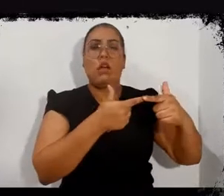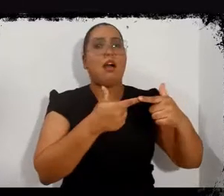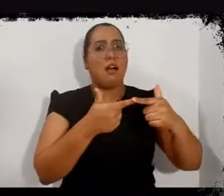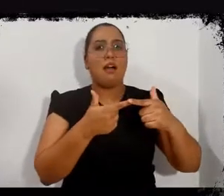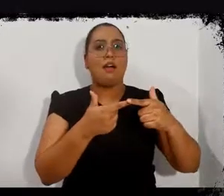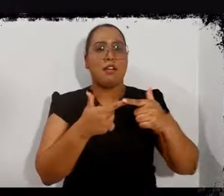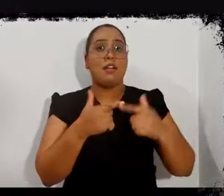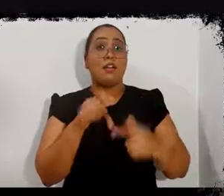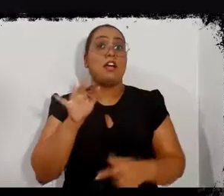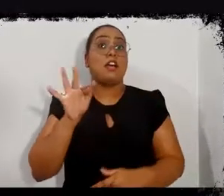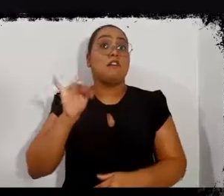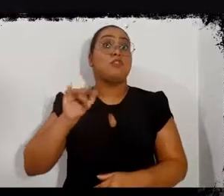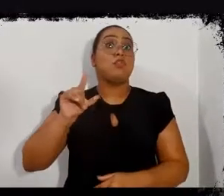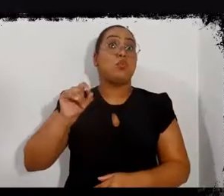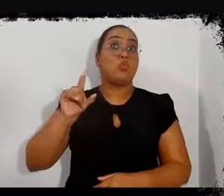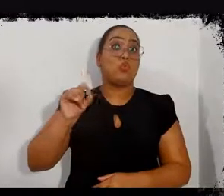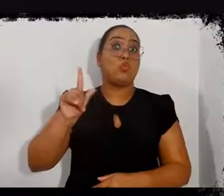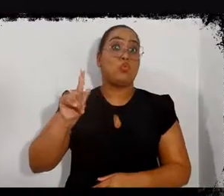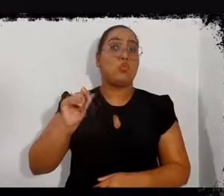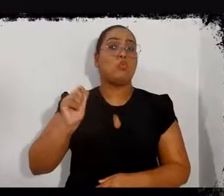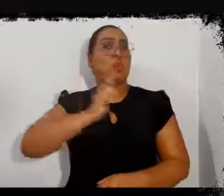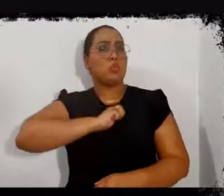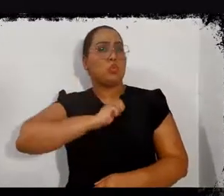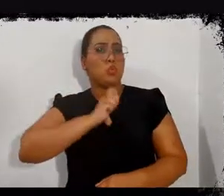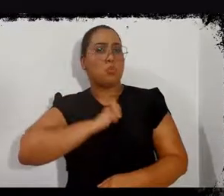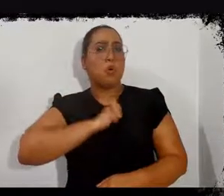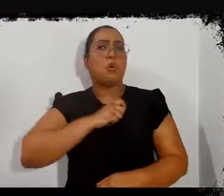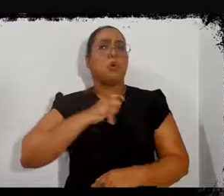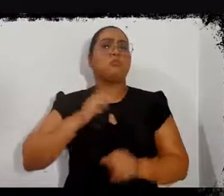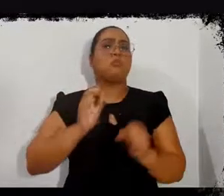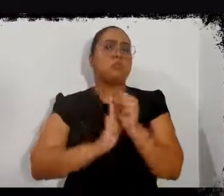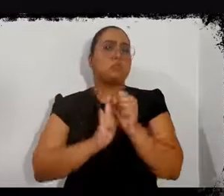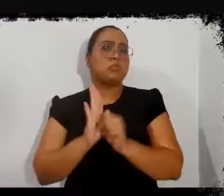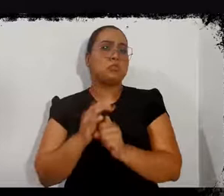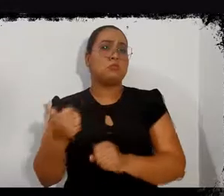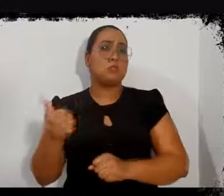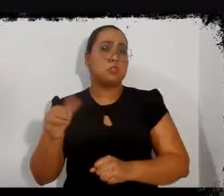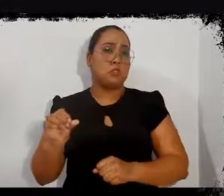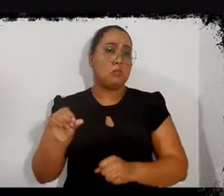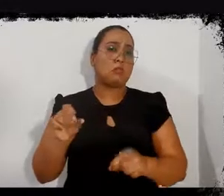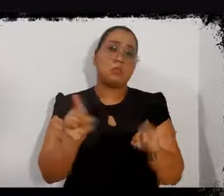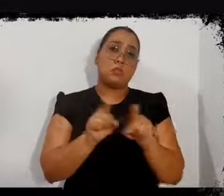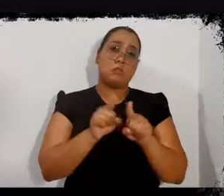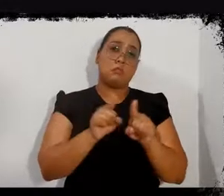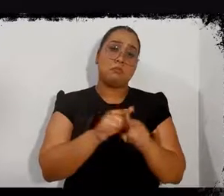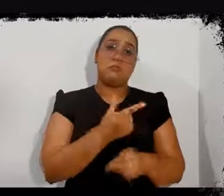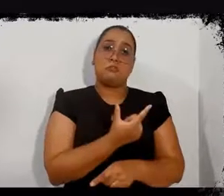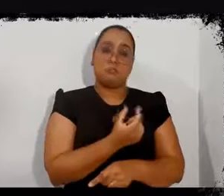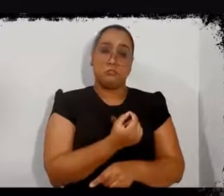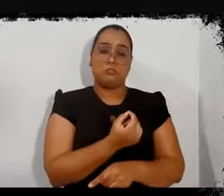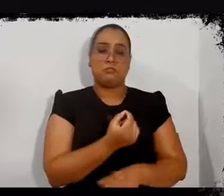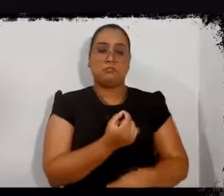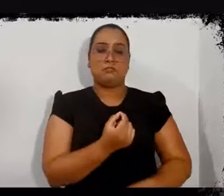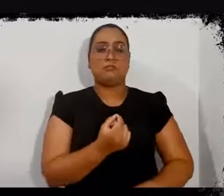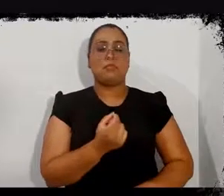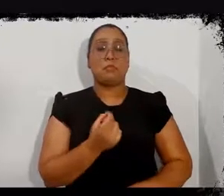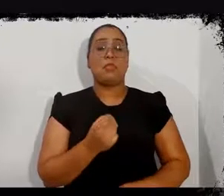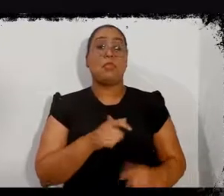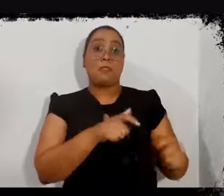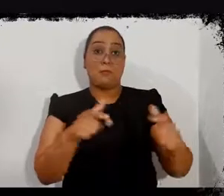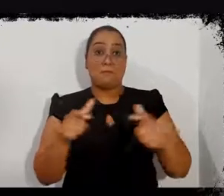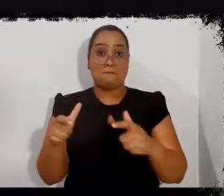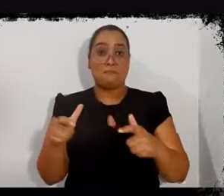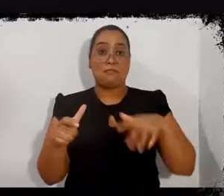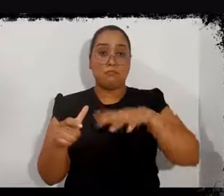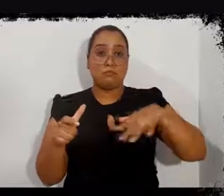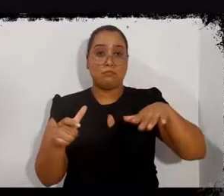filólogos e antropólogos do século XIX e XX. As escolas naturalistas da primeira metade do século